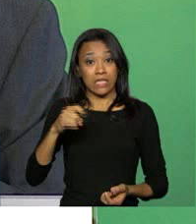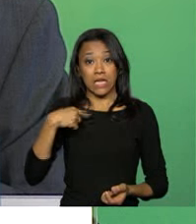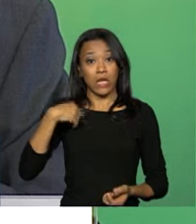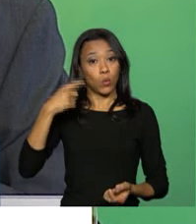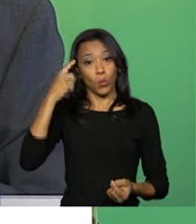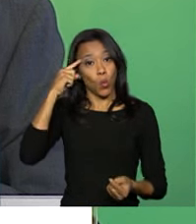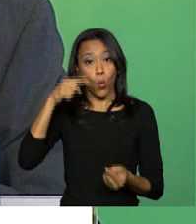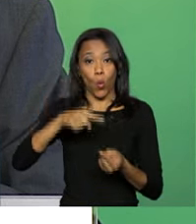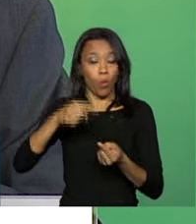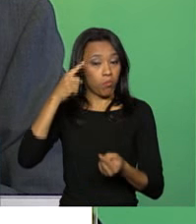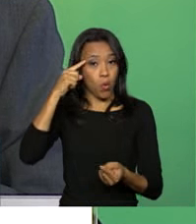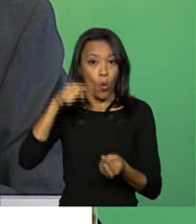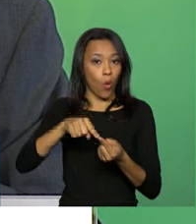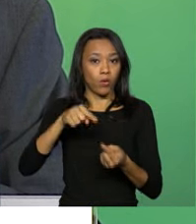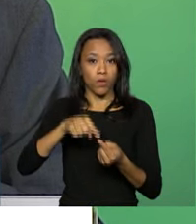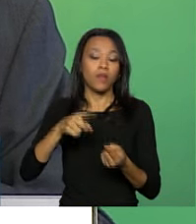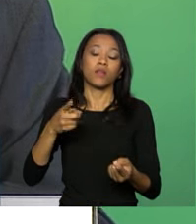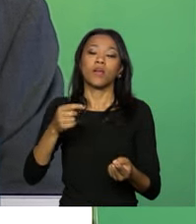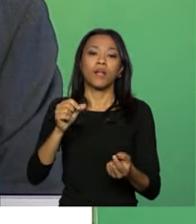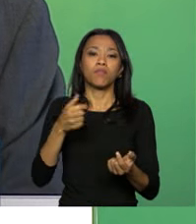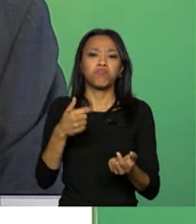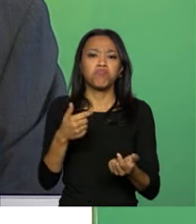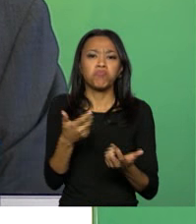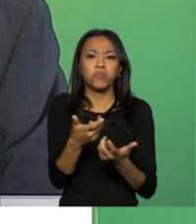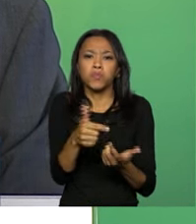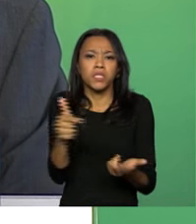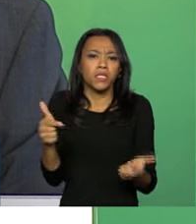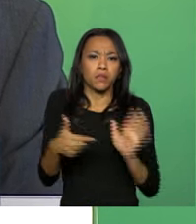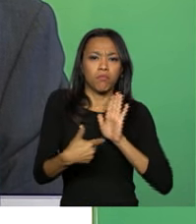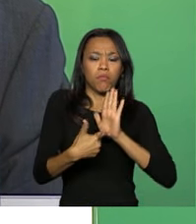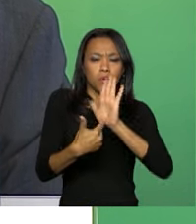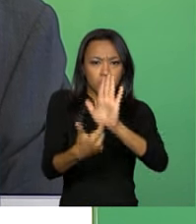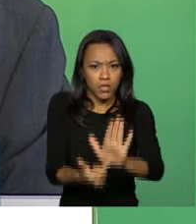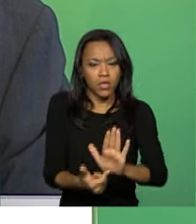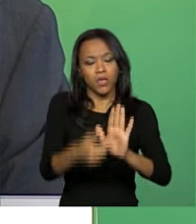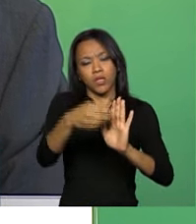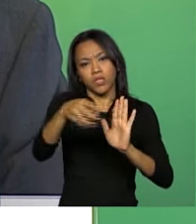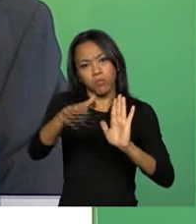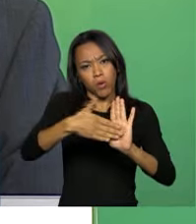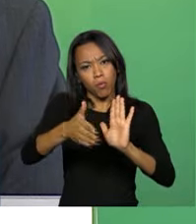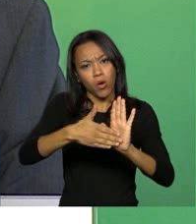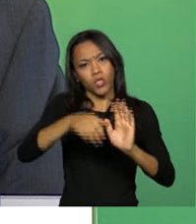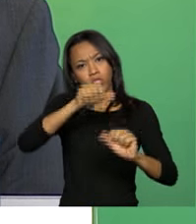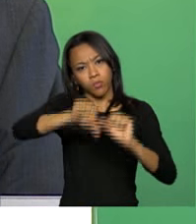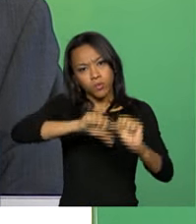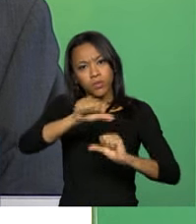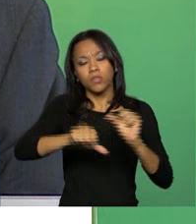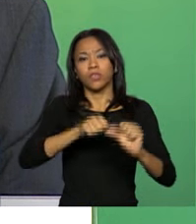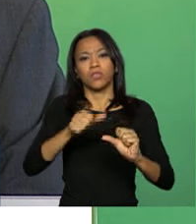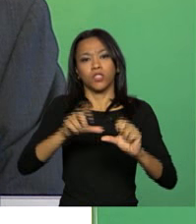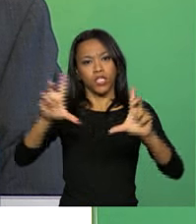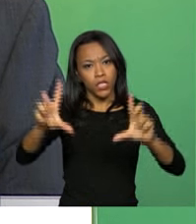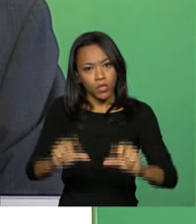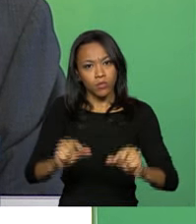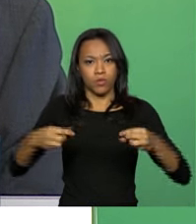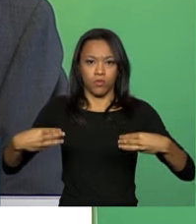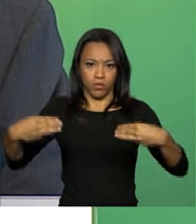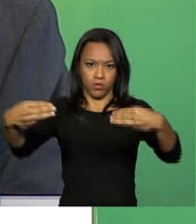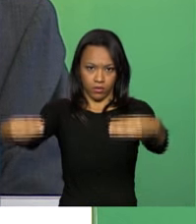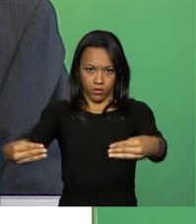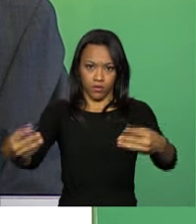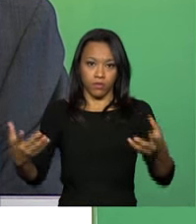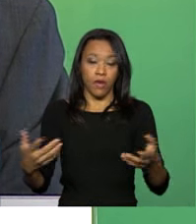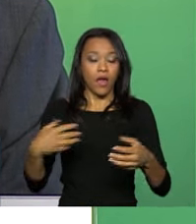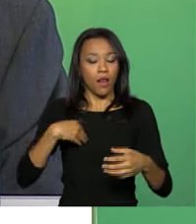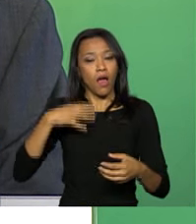apresentando agora esse conjunto de diretrizes que vai resultar na reforma administrativa em si o que ela definiu